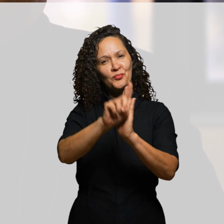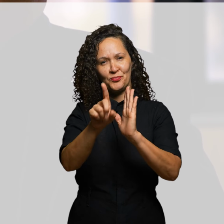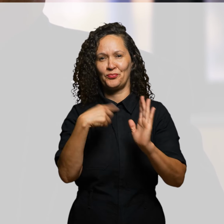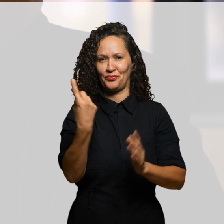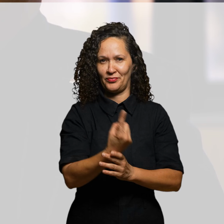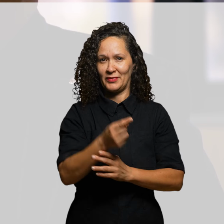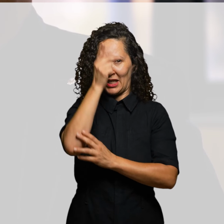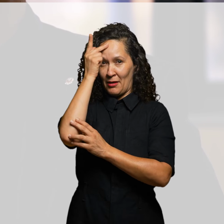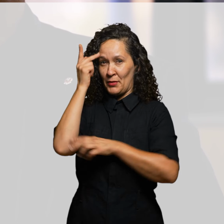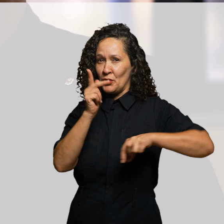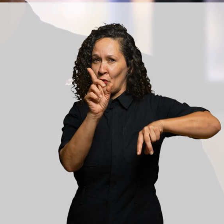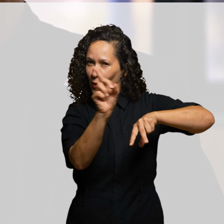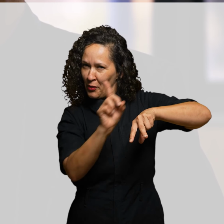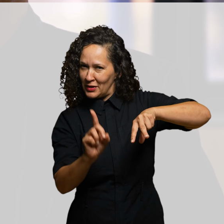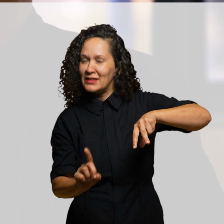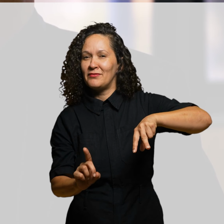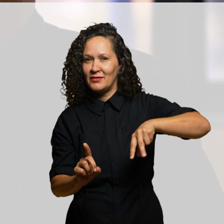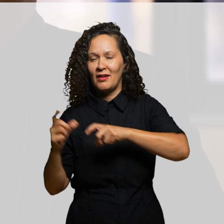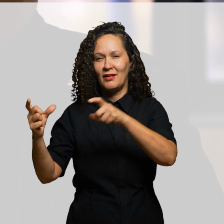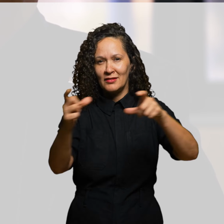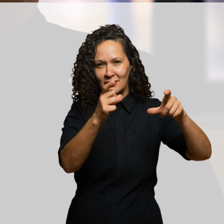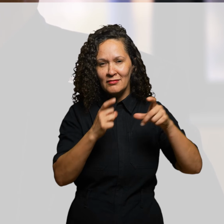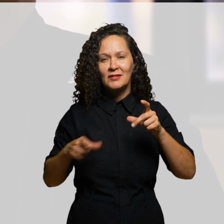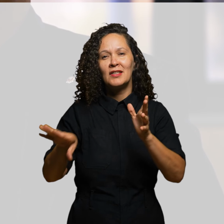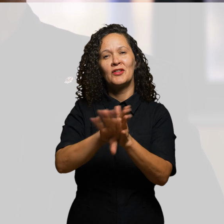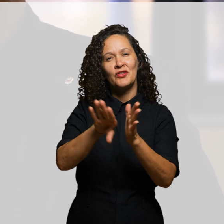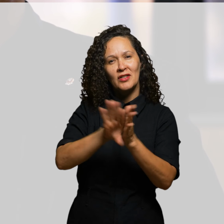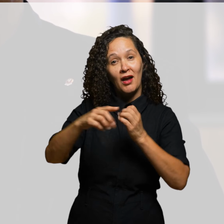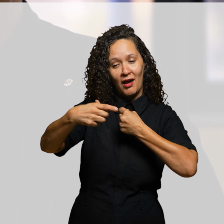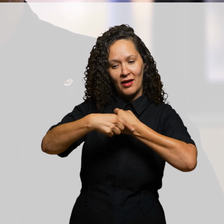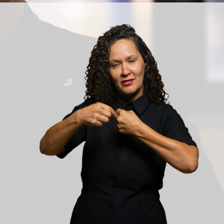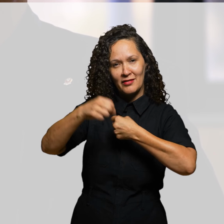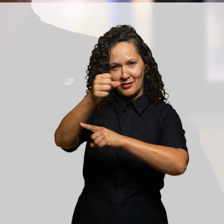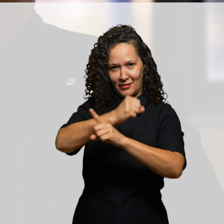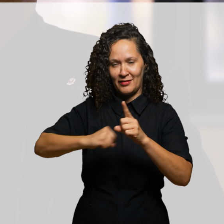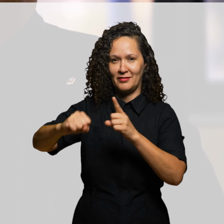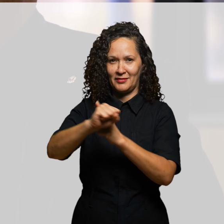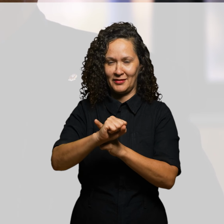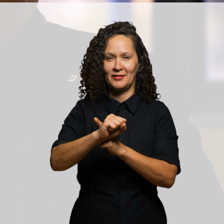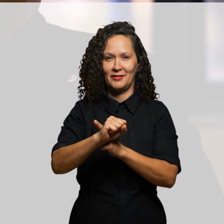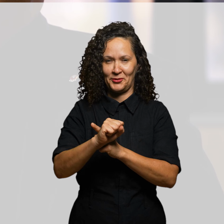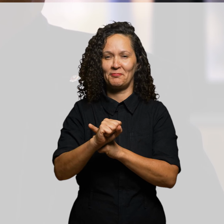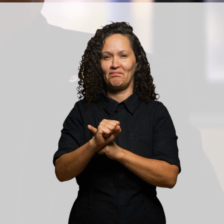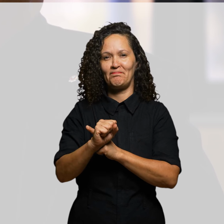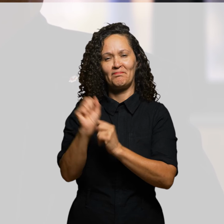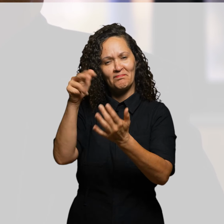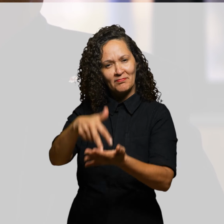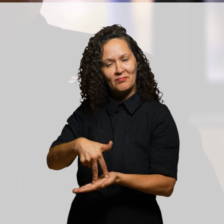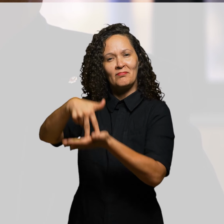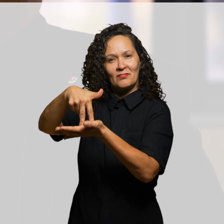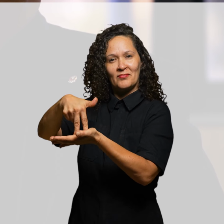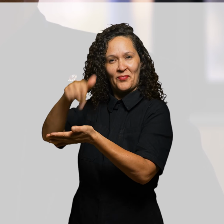pessoa com deficiência, ela estando ocupando esses espaços de destaque na sociedade, ela tendo